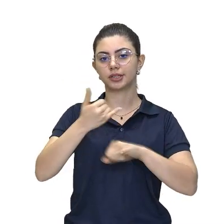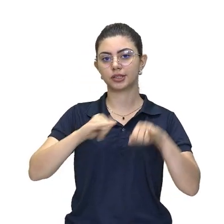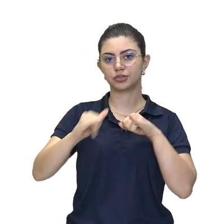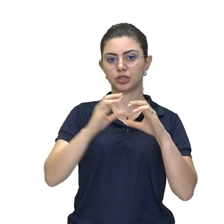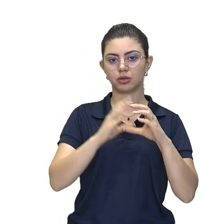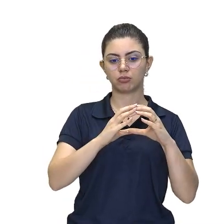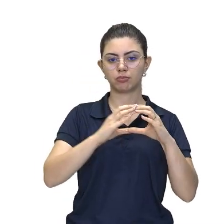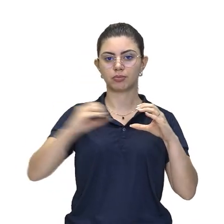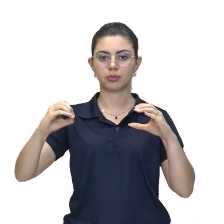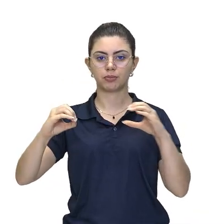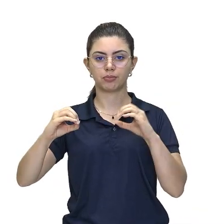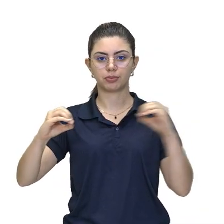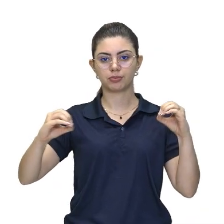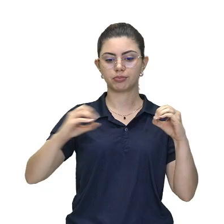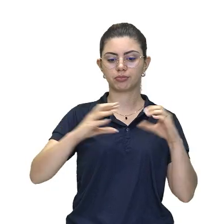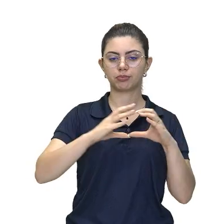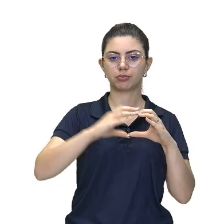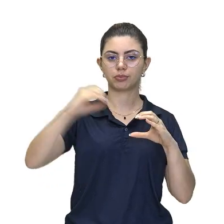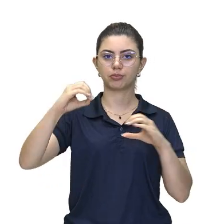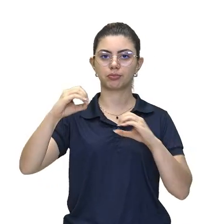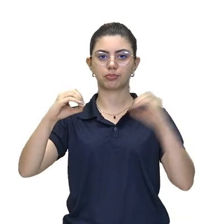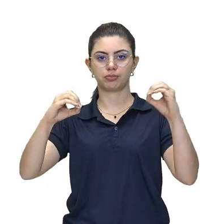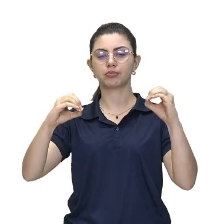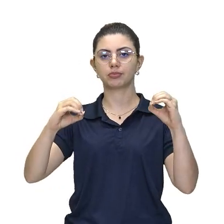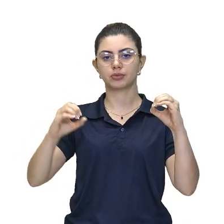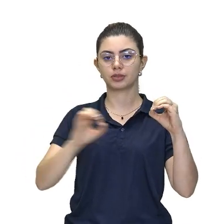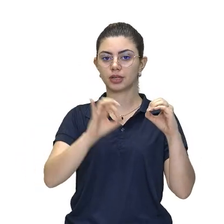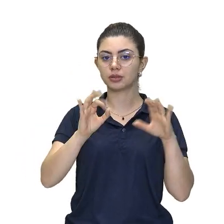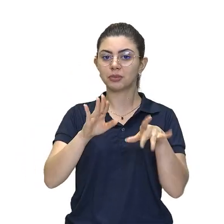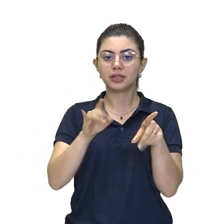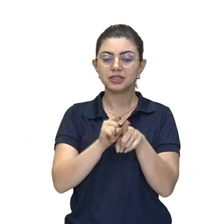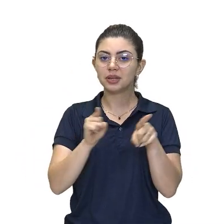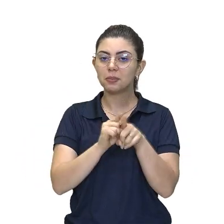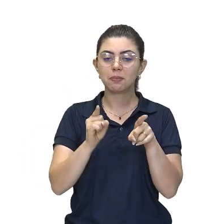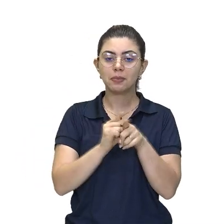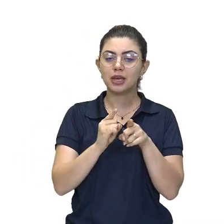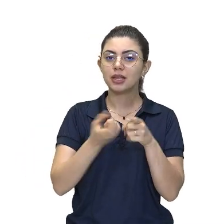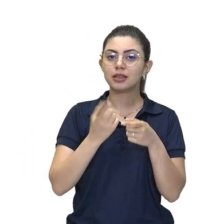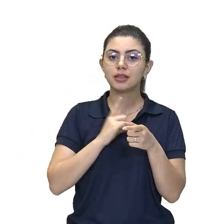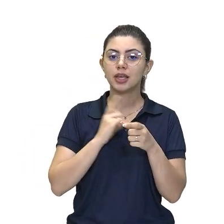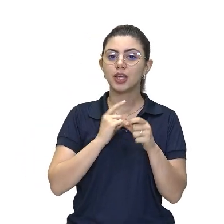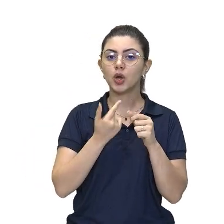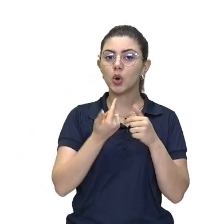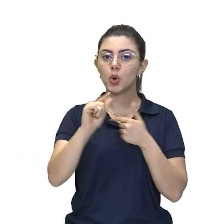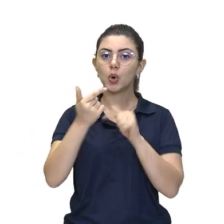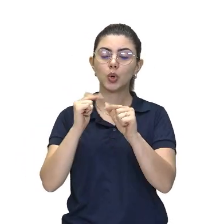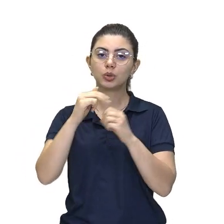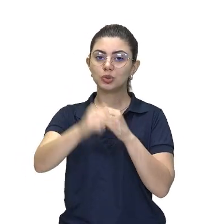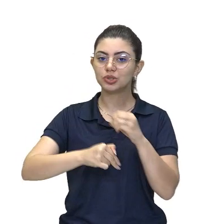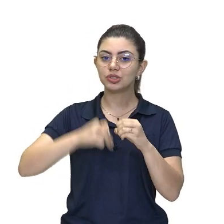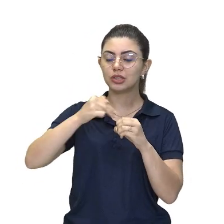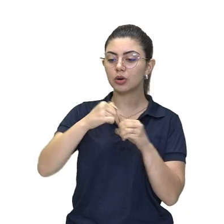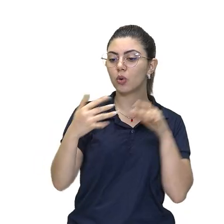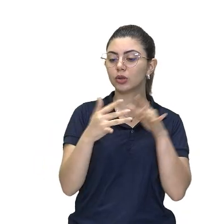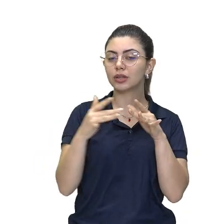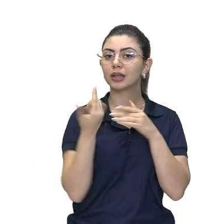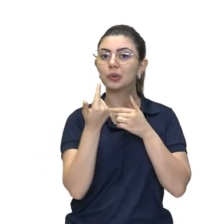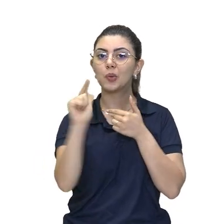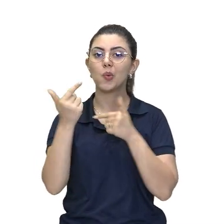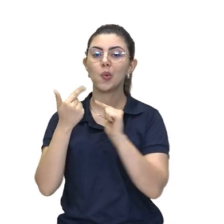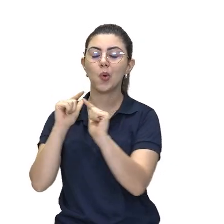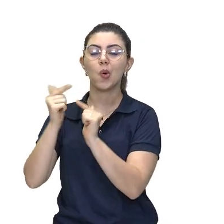O resultado é a formação de outros núcleos e também a liberação de outros nêutrons que vão atingir outros